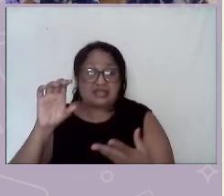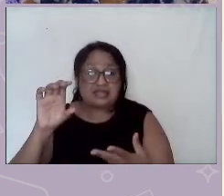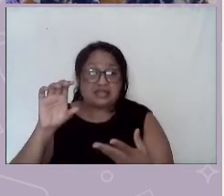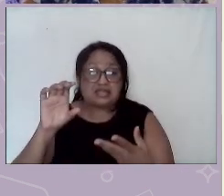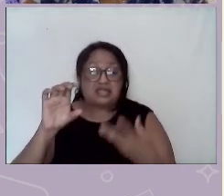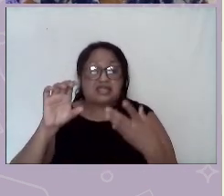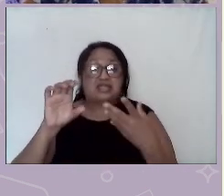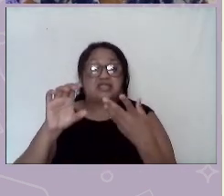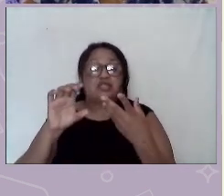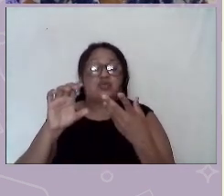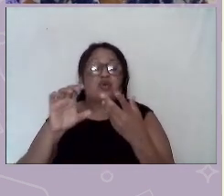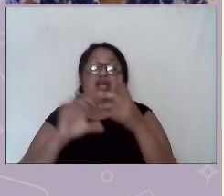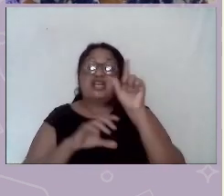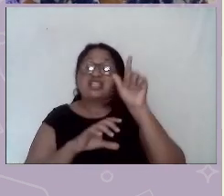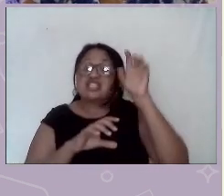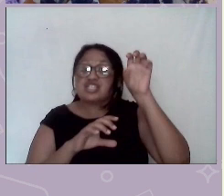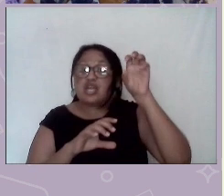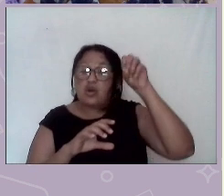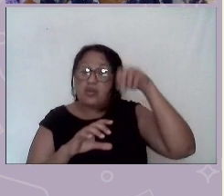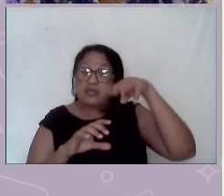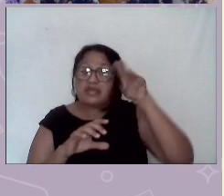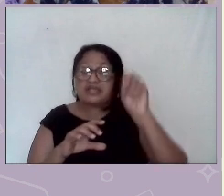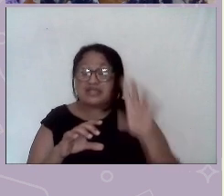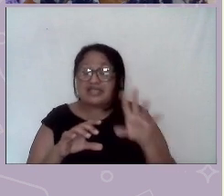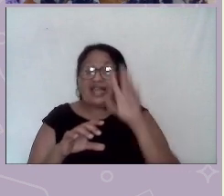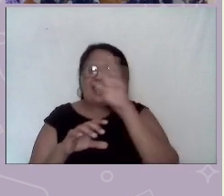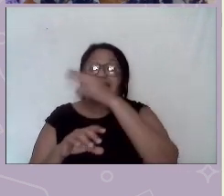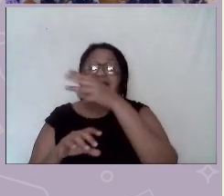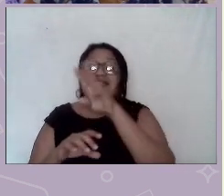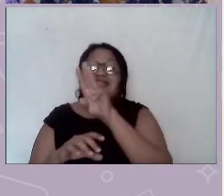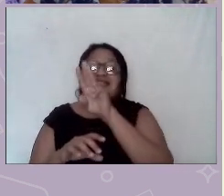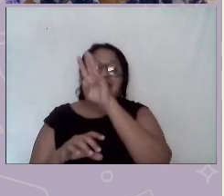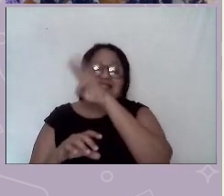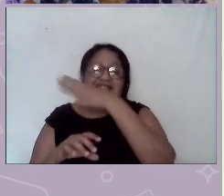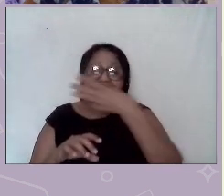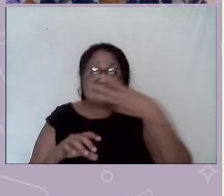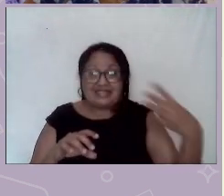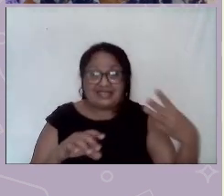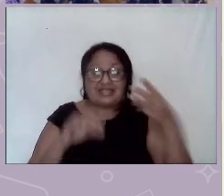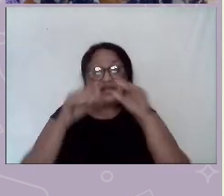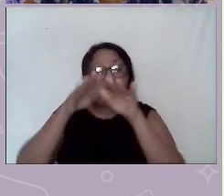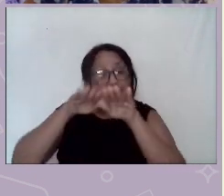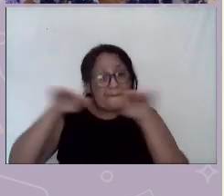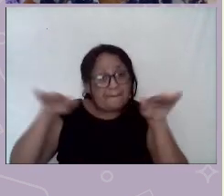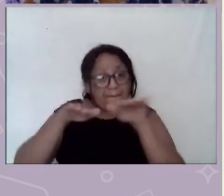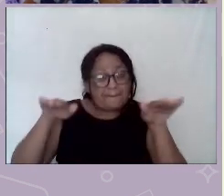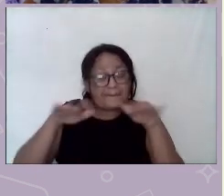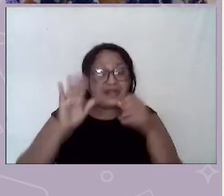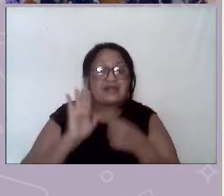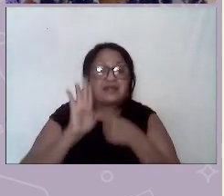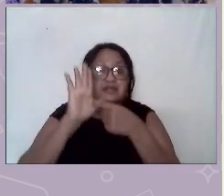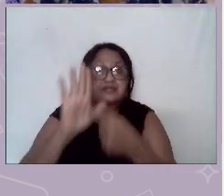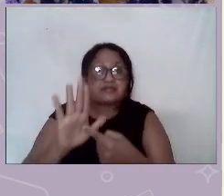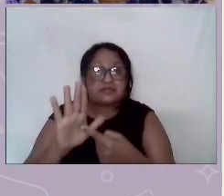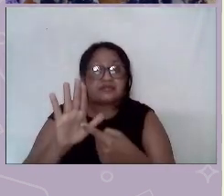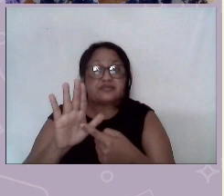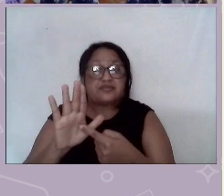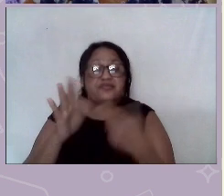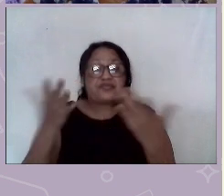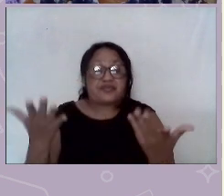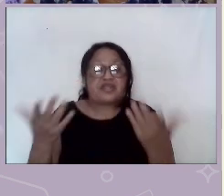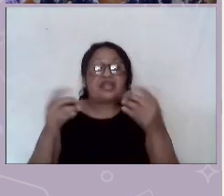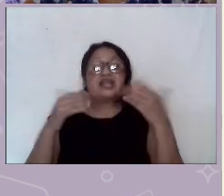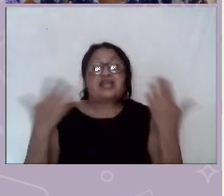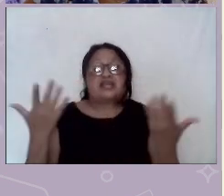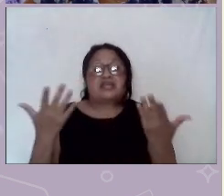geometria trigonal plana como está mostrado aqui e apresenta hibridização ou hibridação